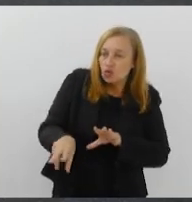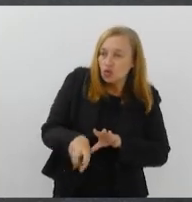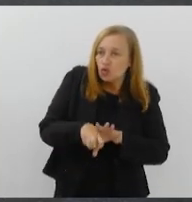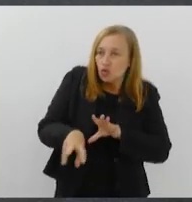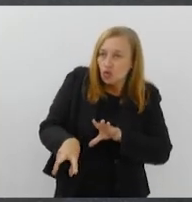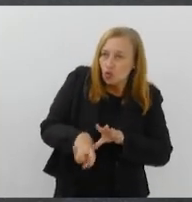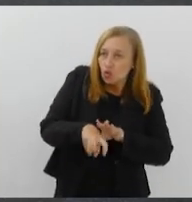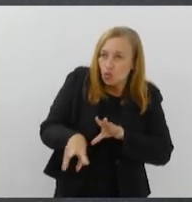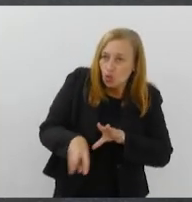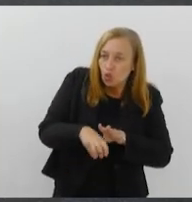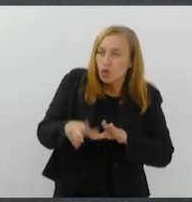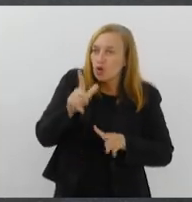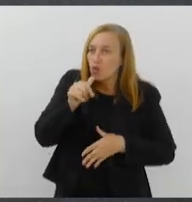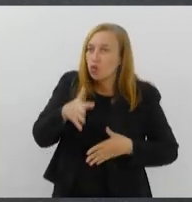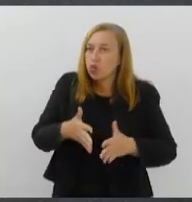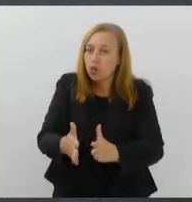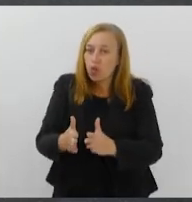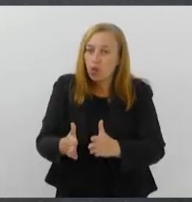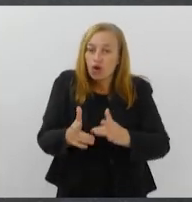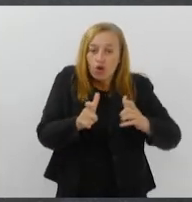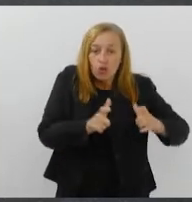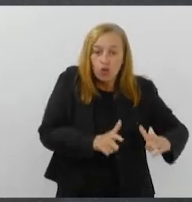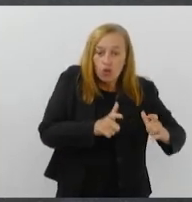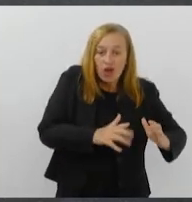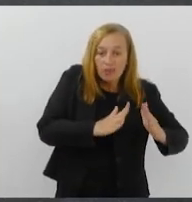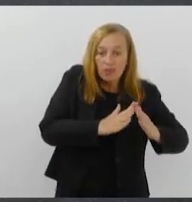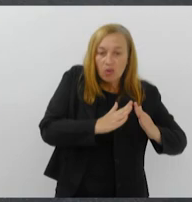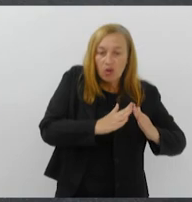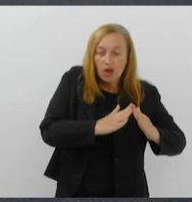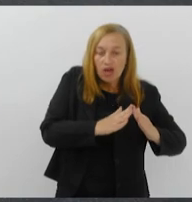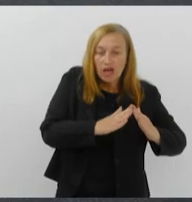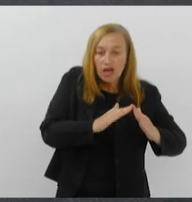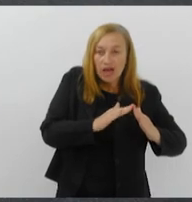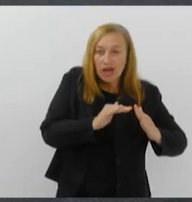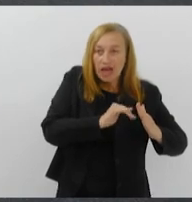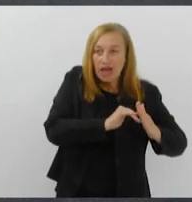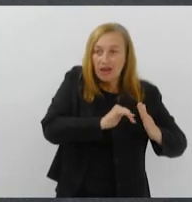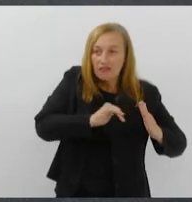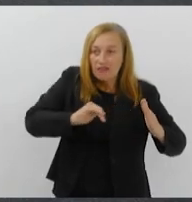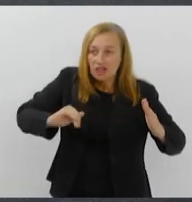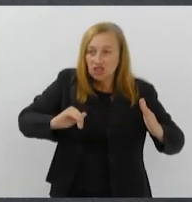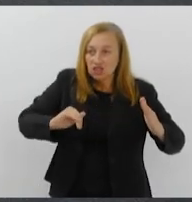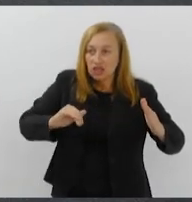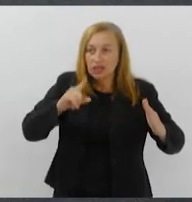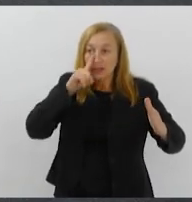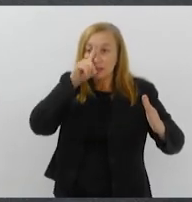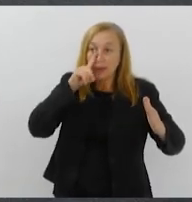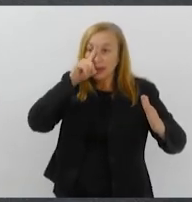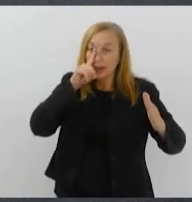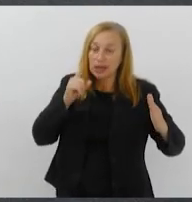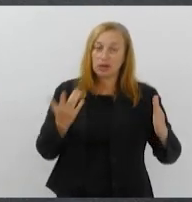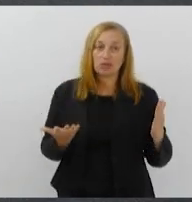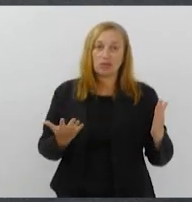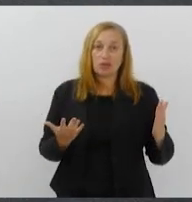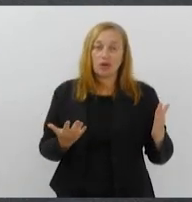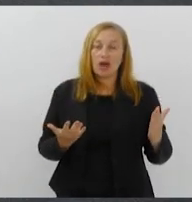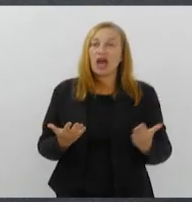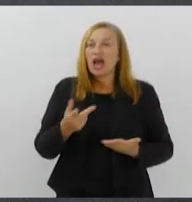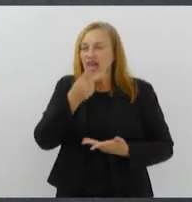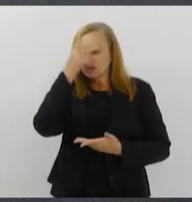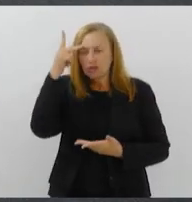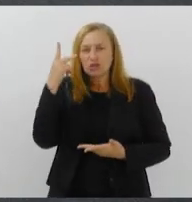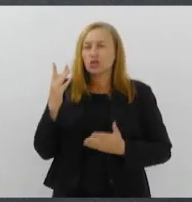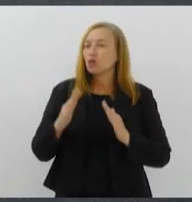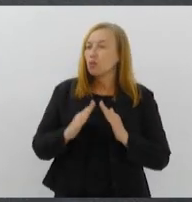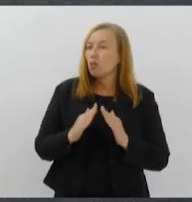colocar habitações fora de área de risco. Ninguém mora em área de risco porque quer, mora porque falta habitação